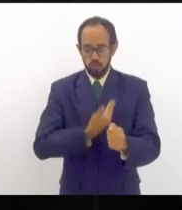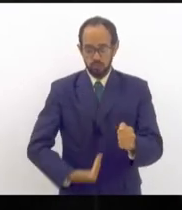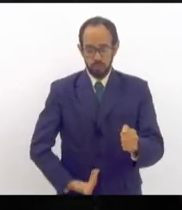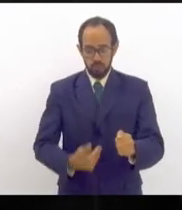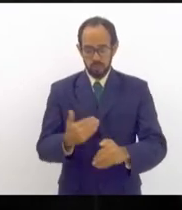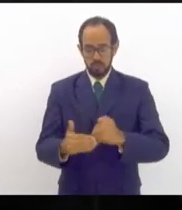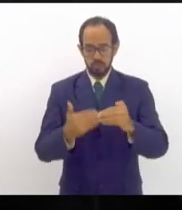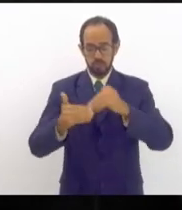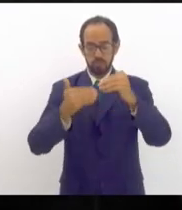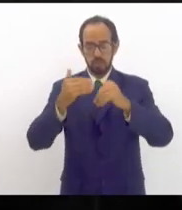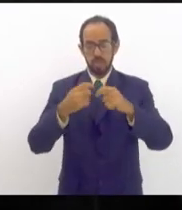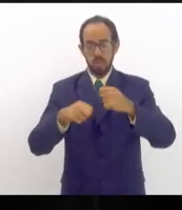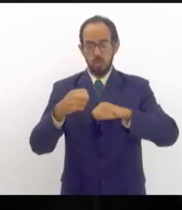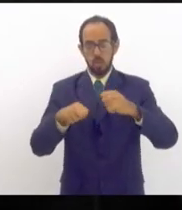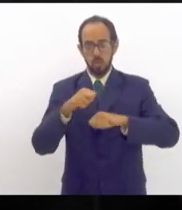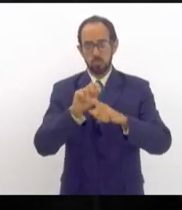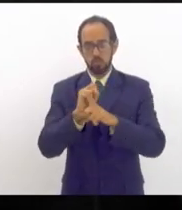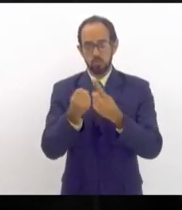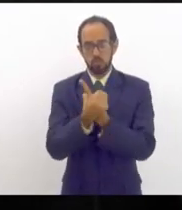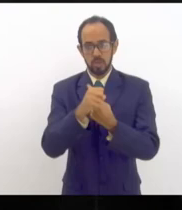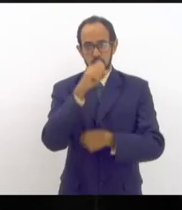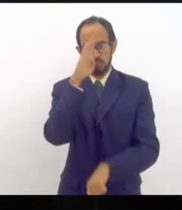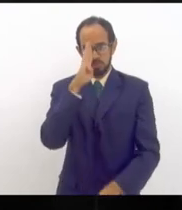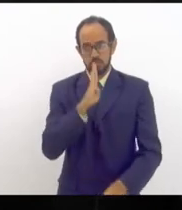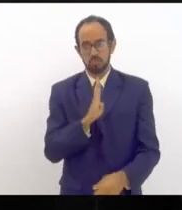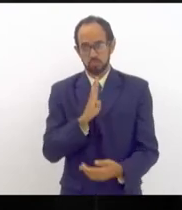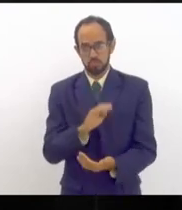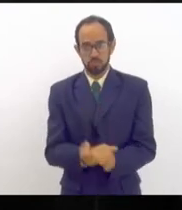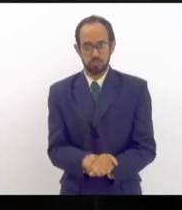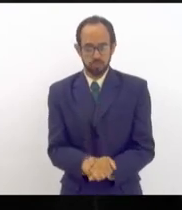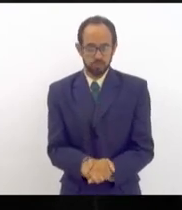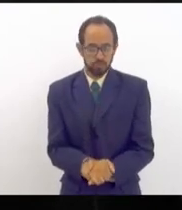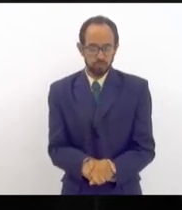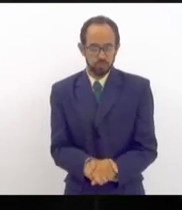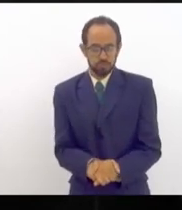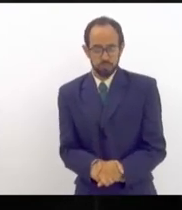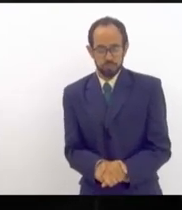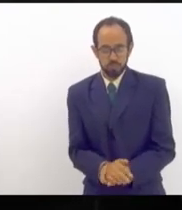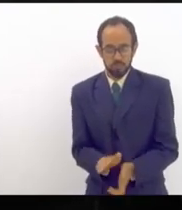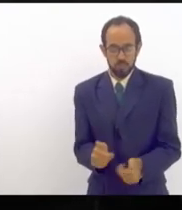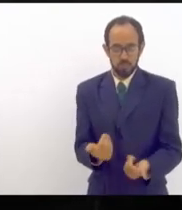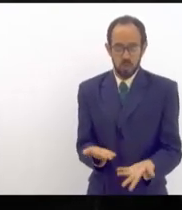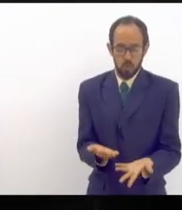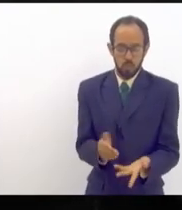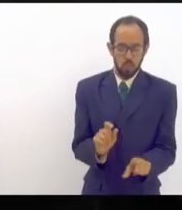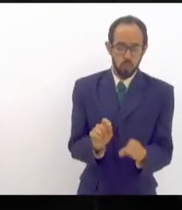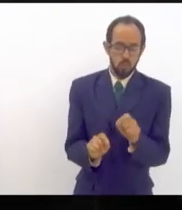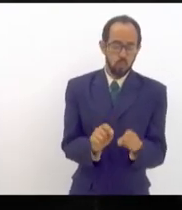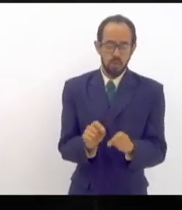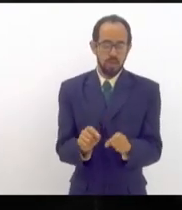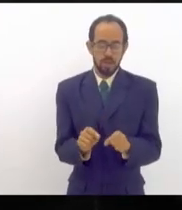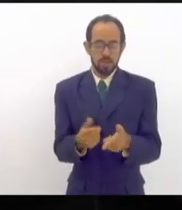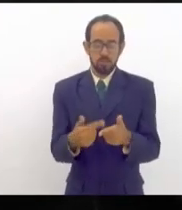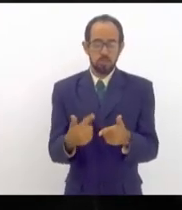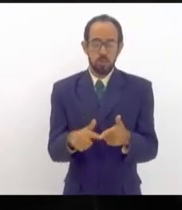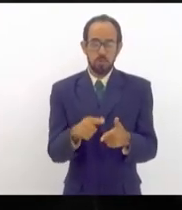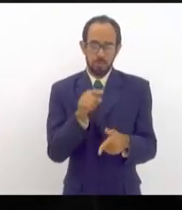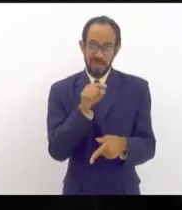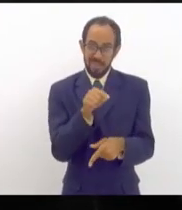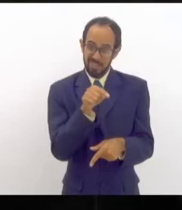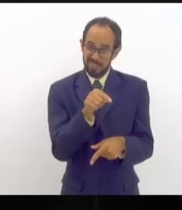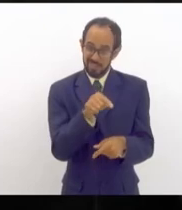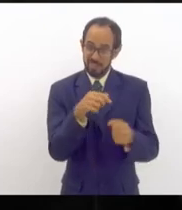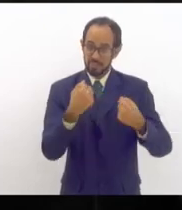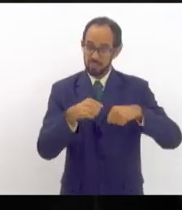econômico e social do país Olha então é essa questão que